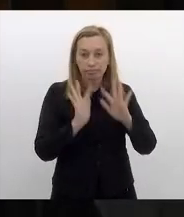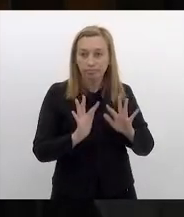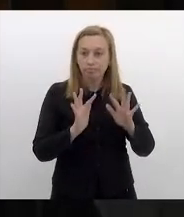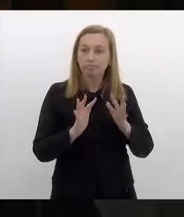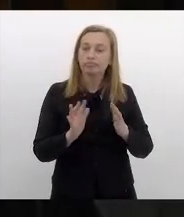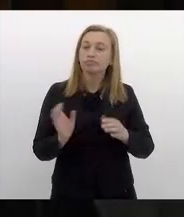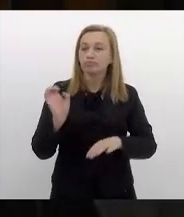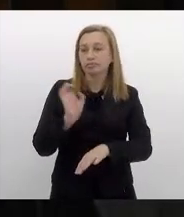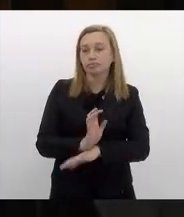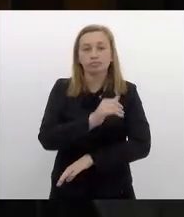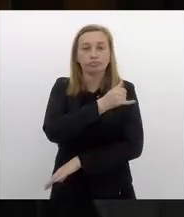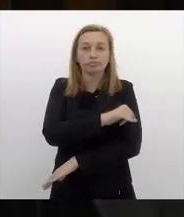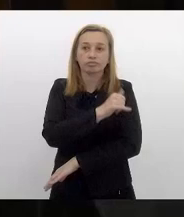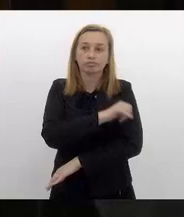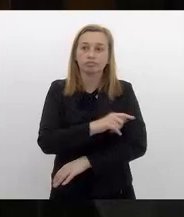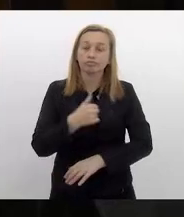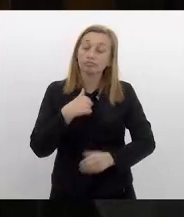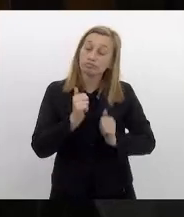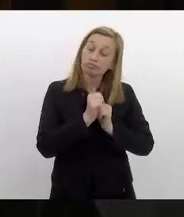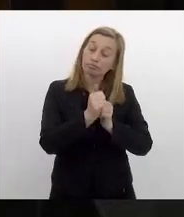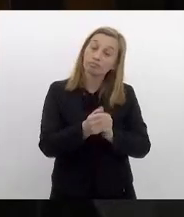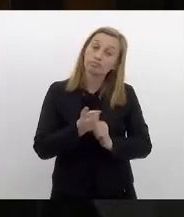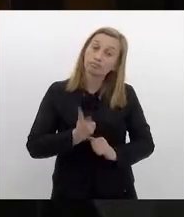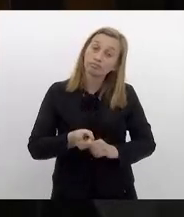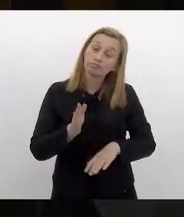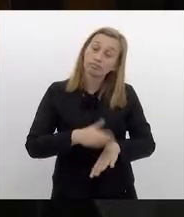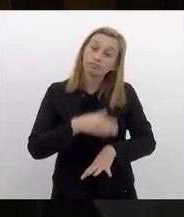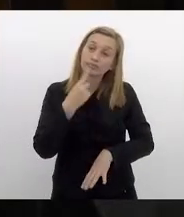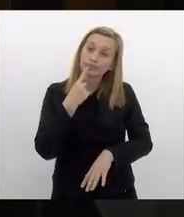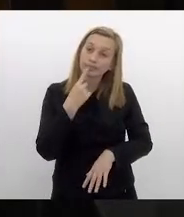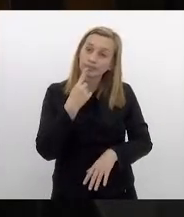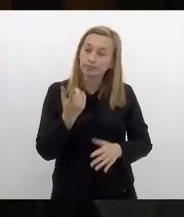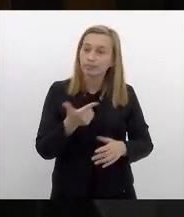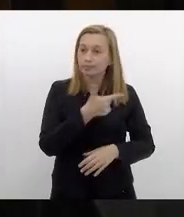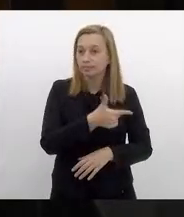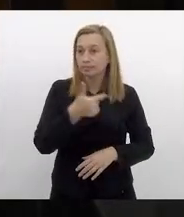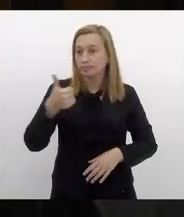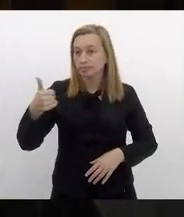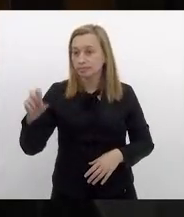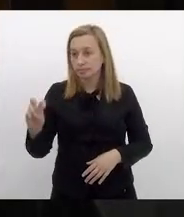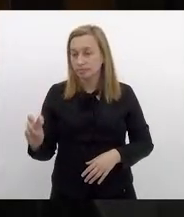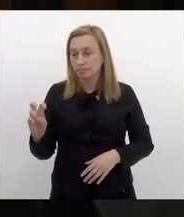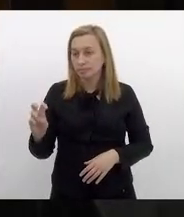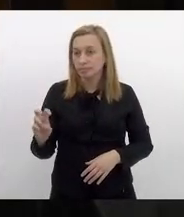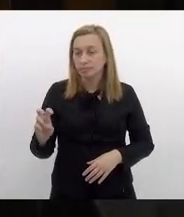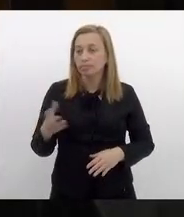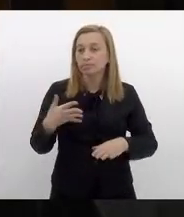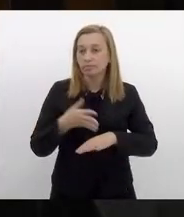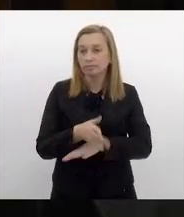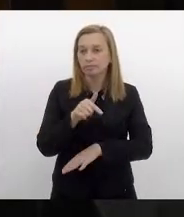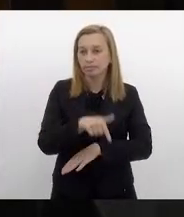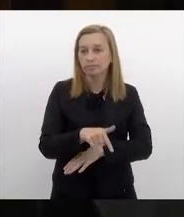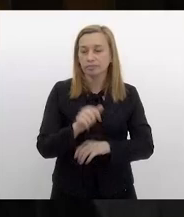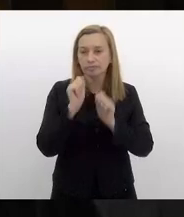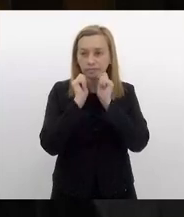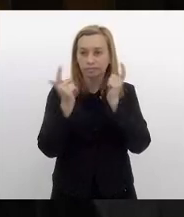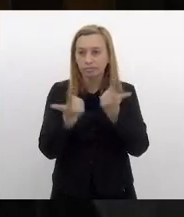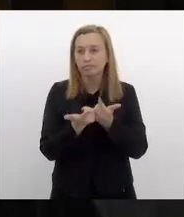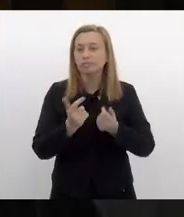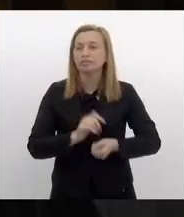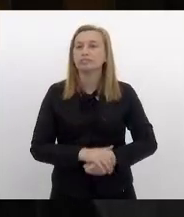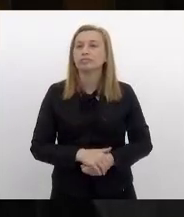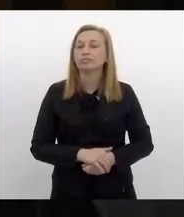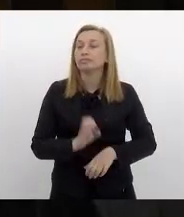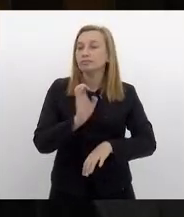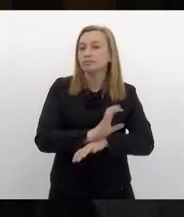o Estado do Rio de Janeiro, e eu venho acompanhando isso mais de perto desde 2015, quando cheguei aqui na Assembleia Legislativa, quando o